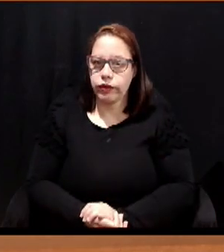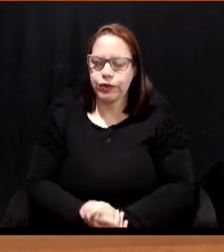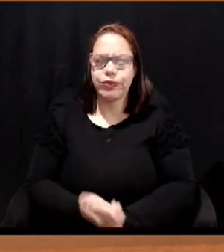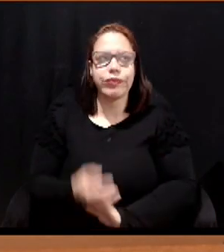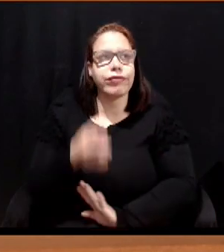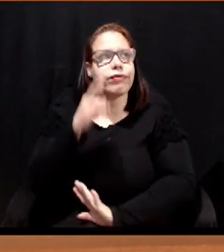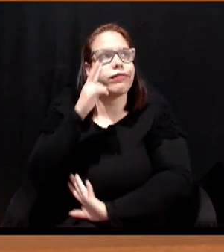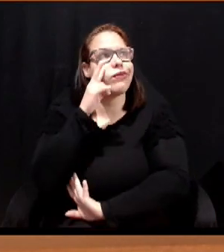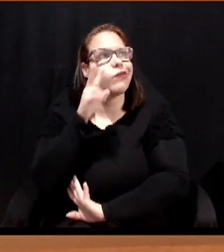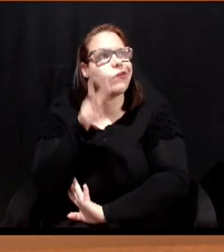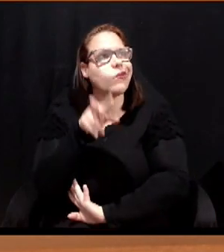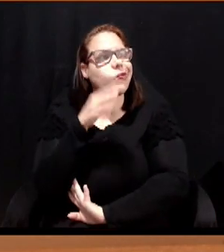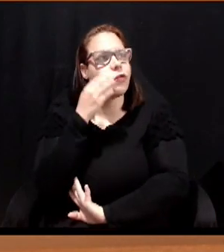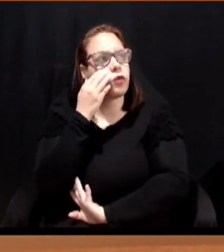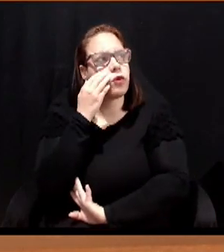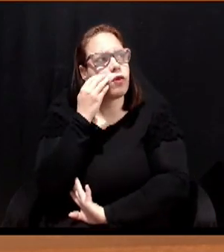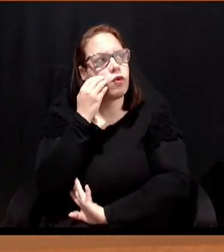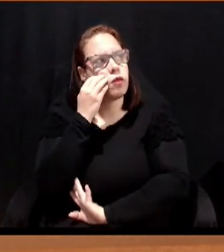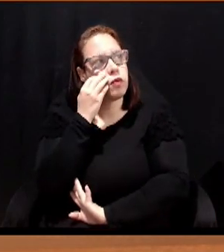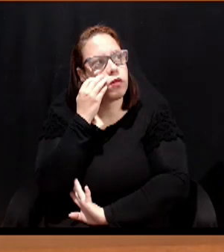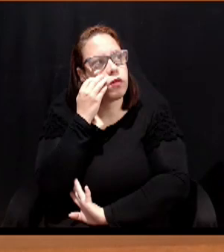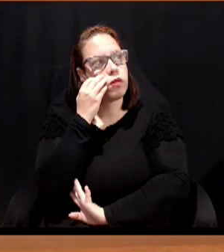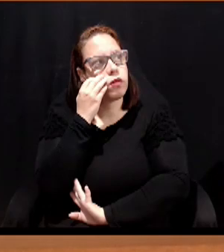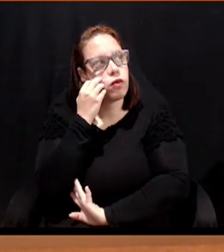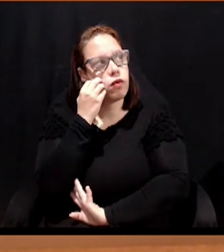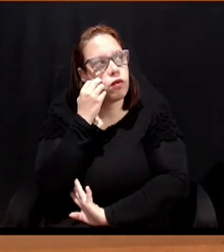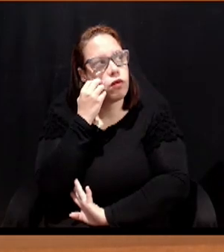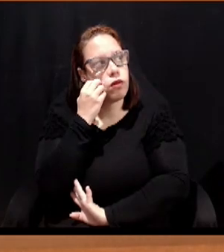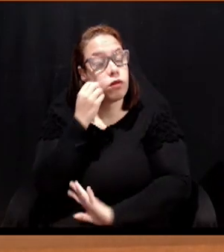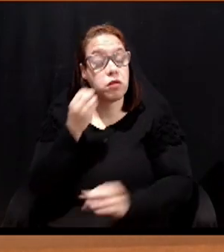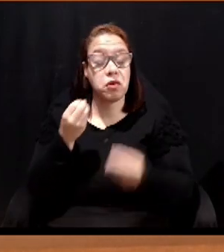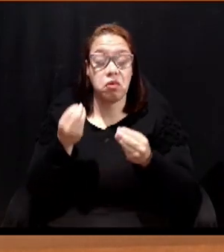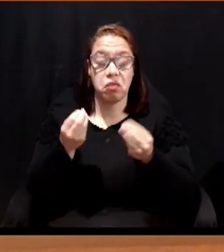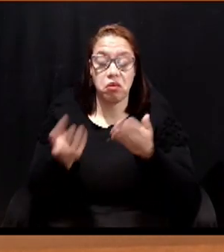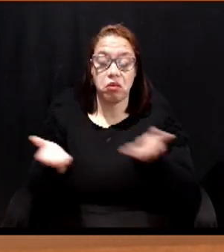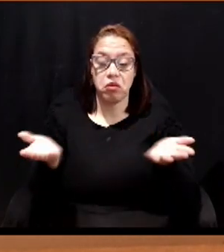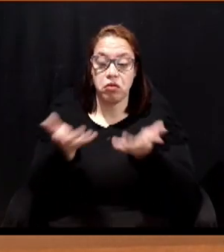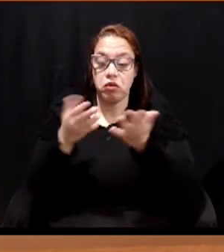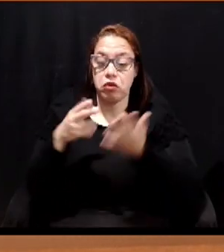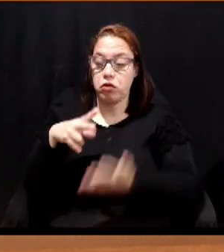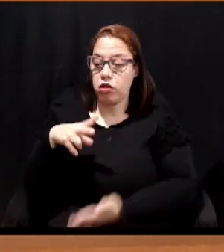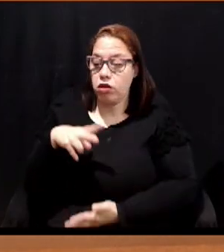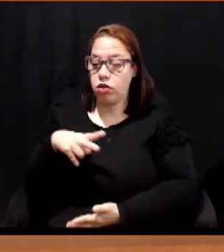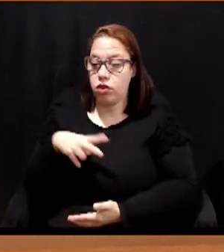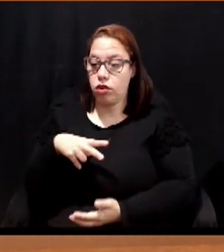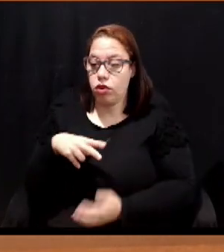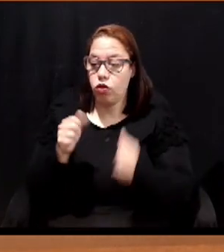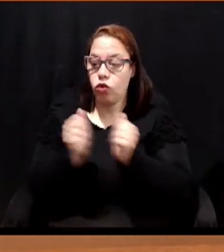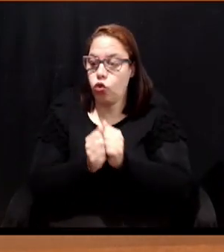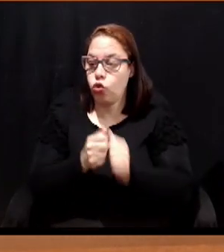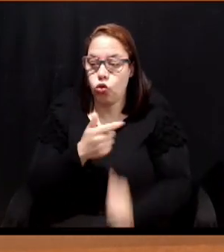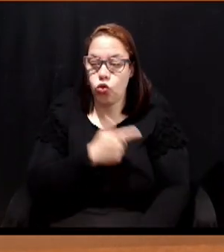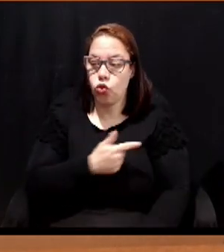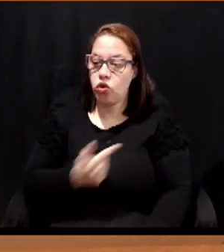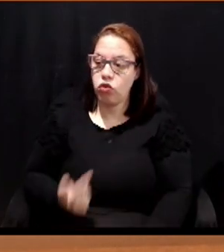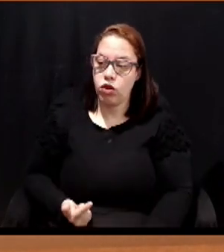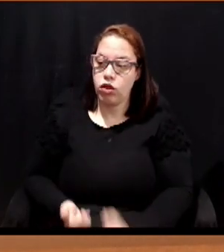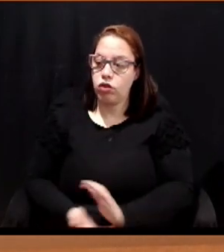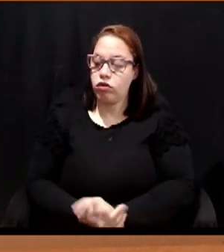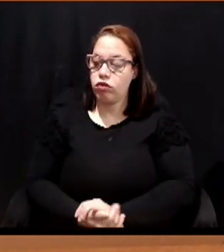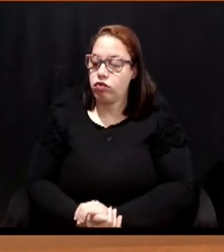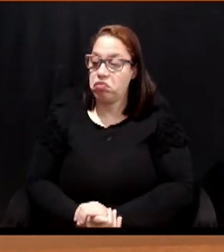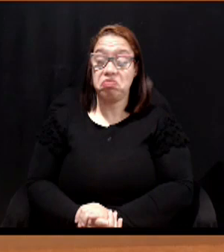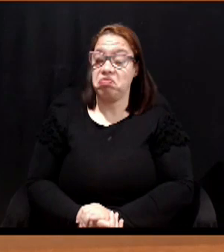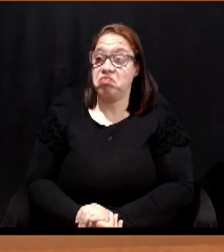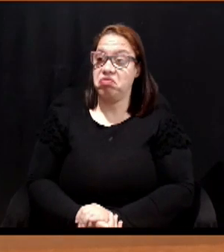que funciona essa questão de iniciativa privada e governo, né? Tem que